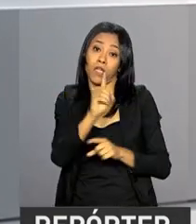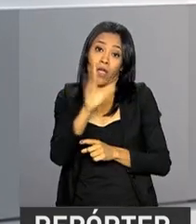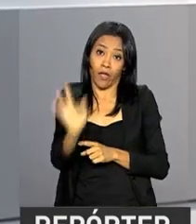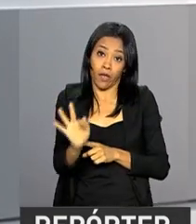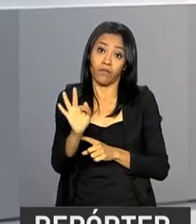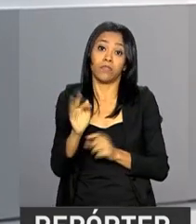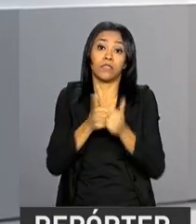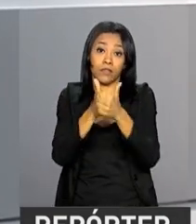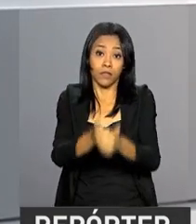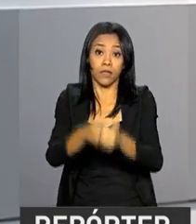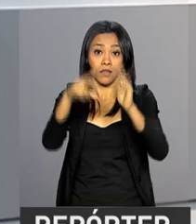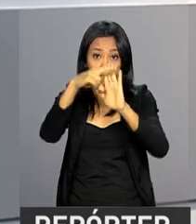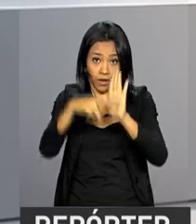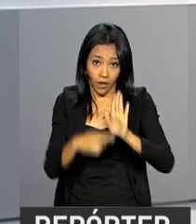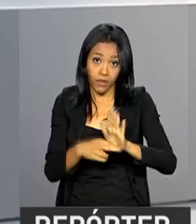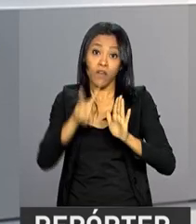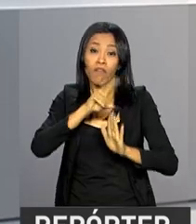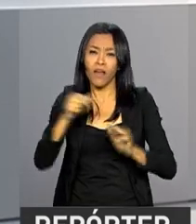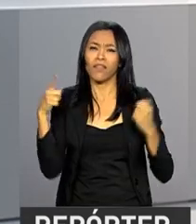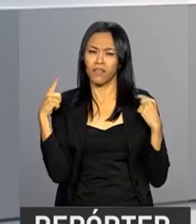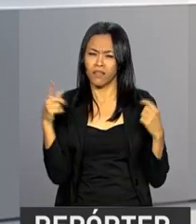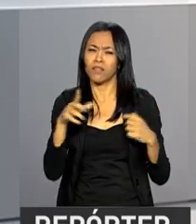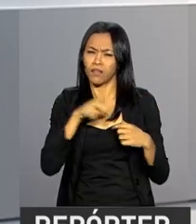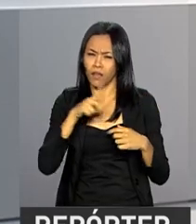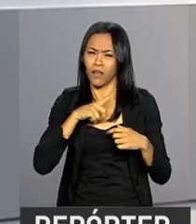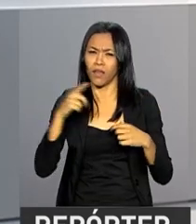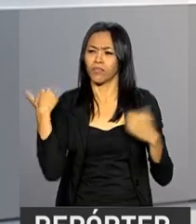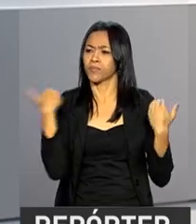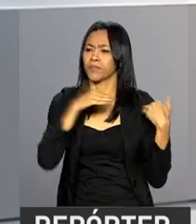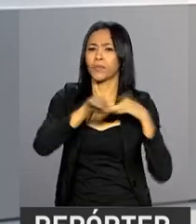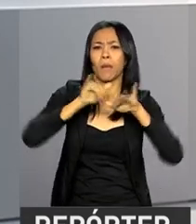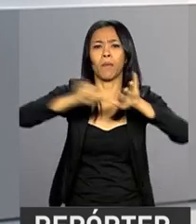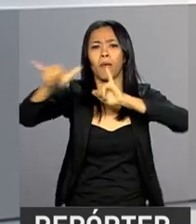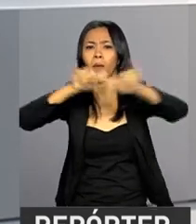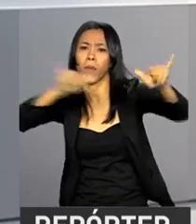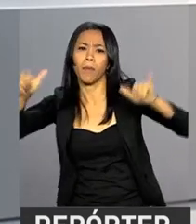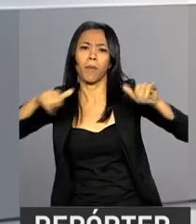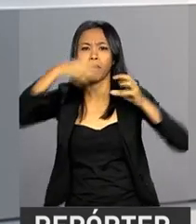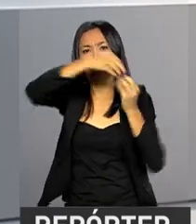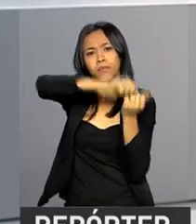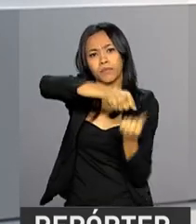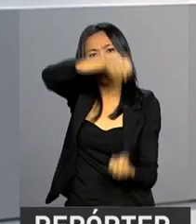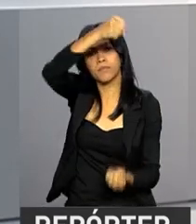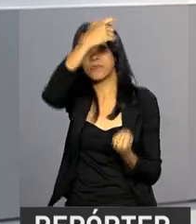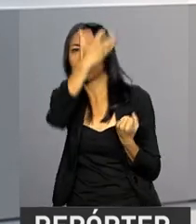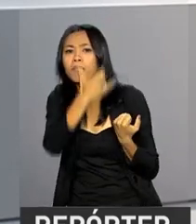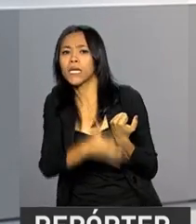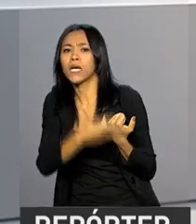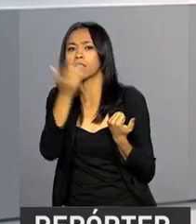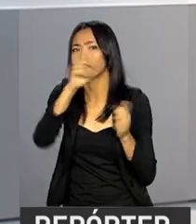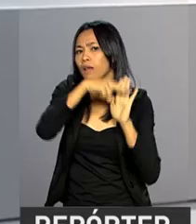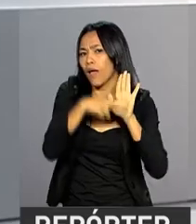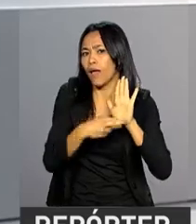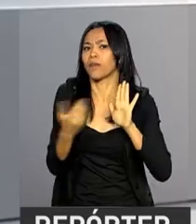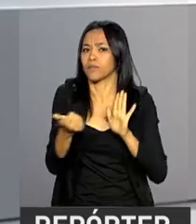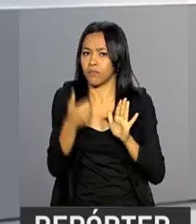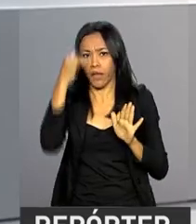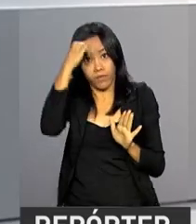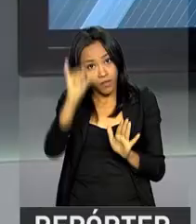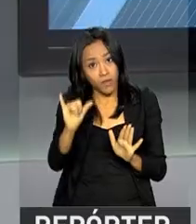regras o foco serão ações educativas para esclarecer pedestres e ciclistas sobre as situações de perigo que precisam ser